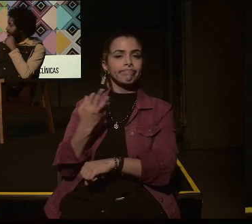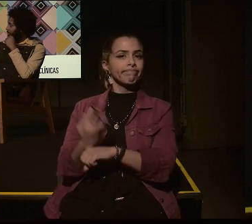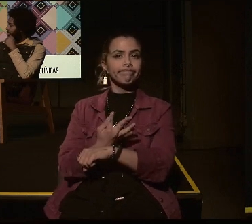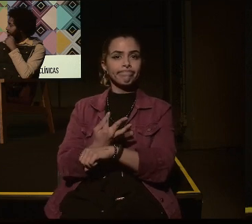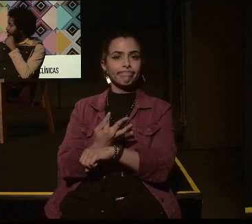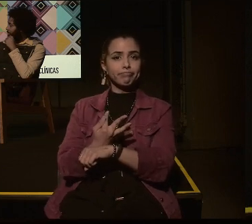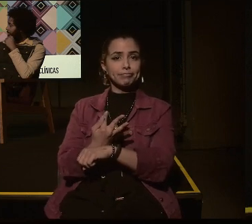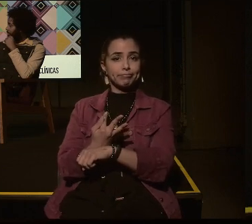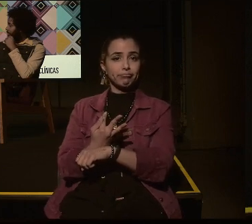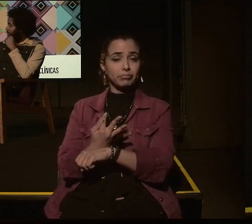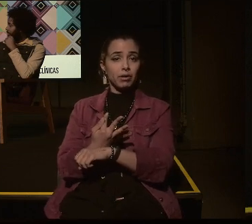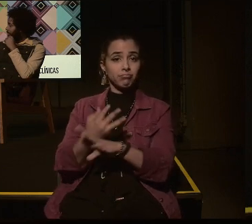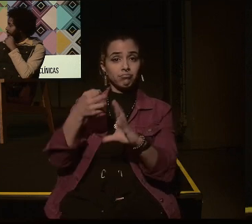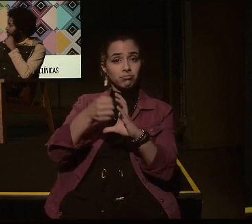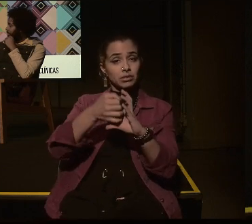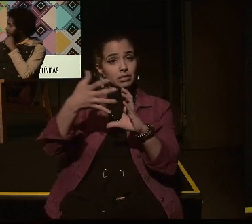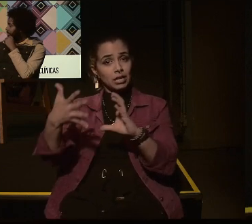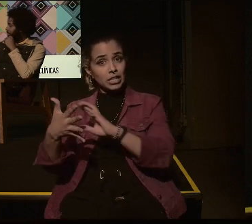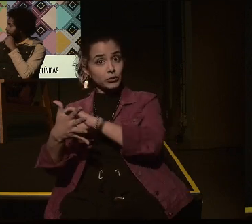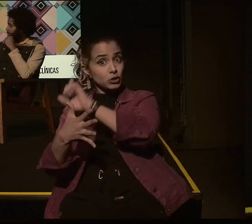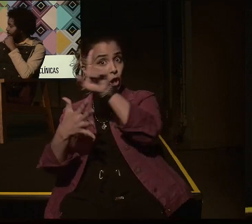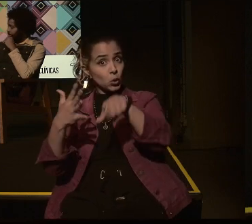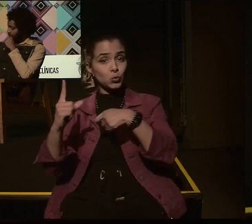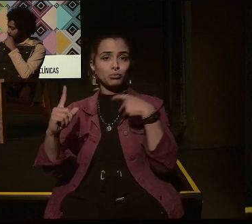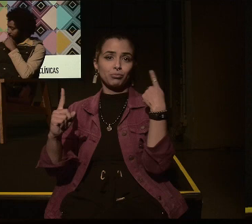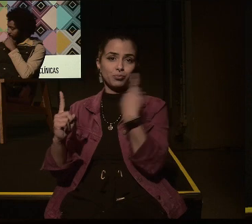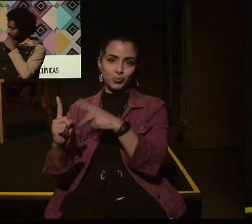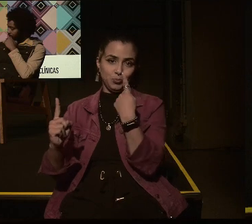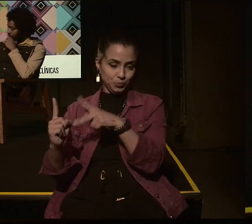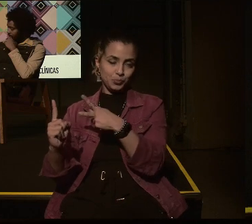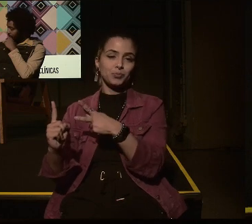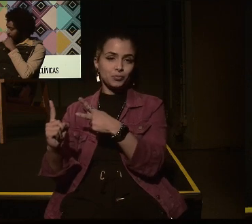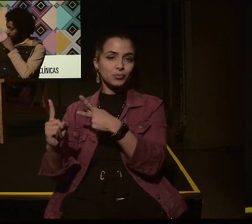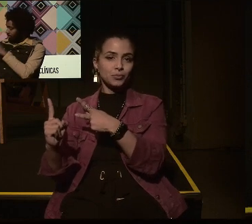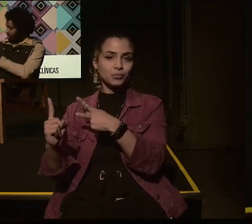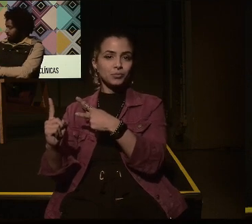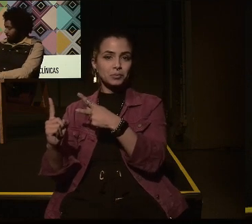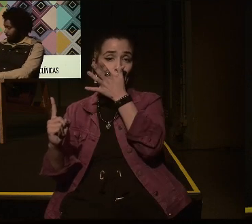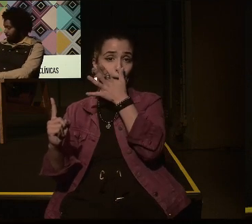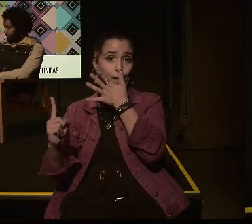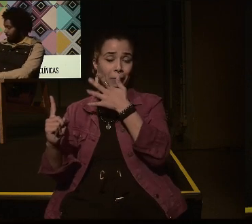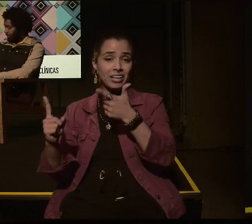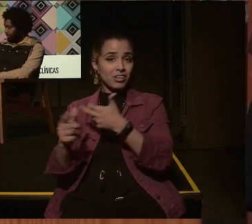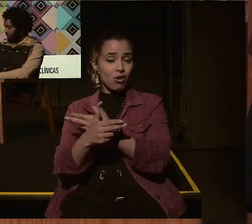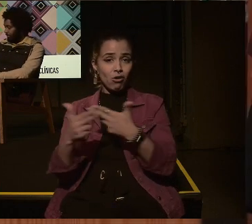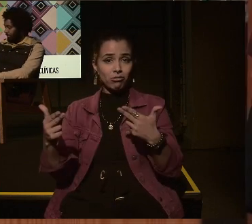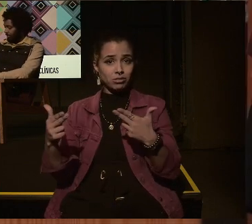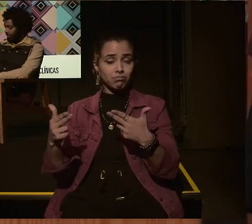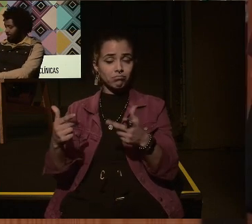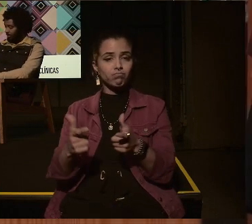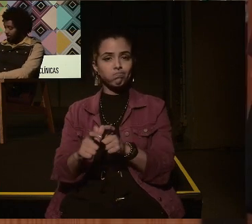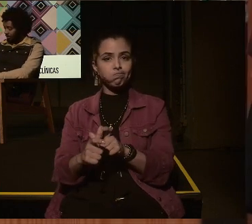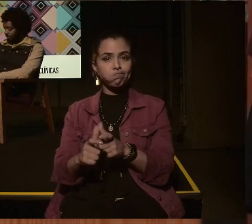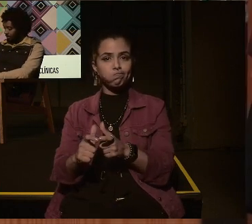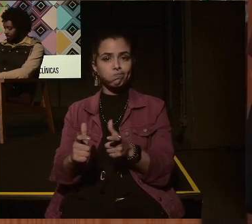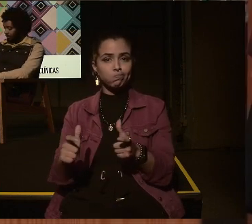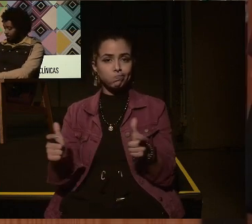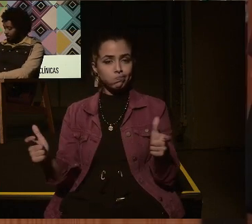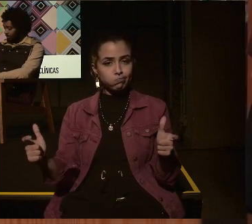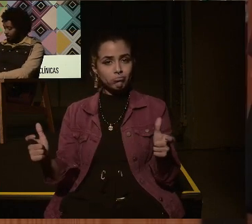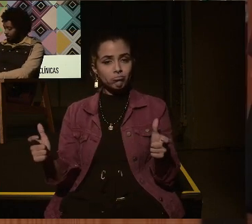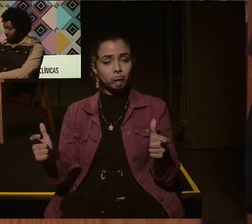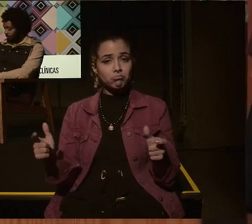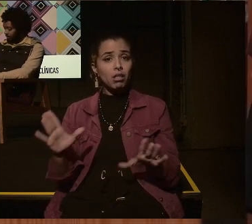de si e tudo aquilo que o próprio Estado narrava quanto insuportável. E aquilo foi se multiplicando. Chega uma hora que ela fala